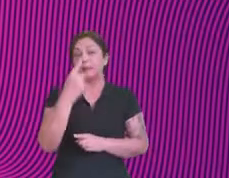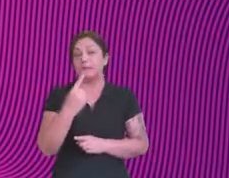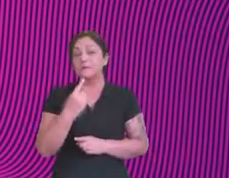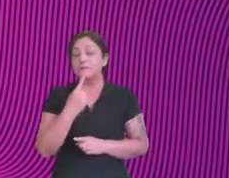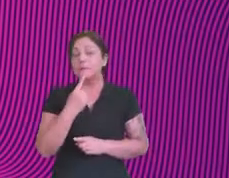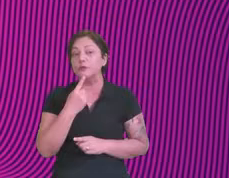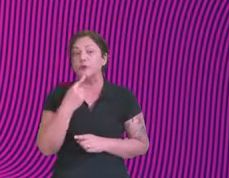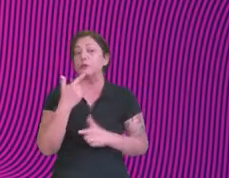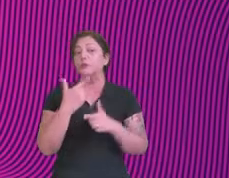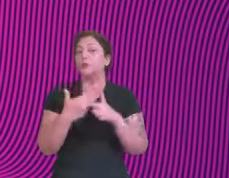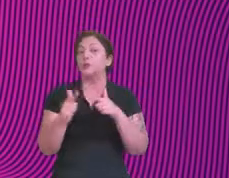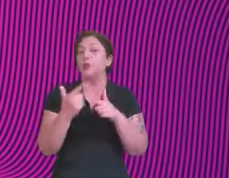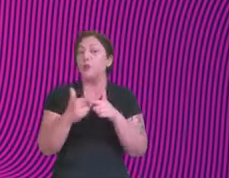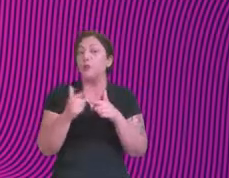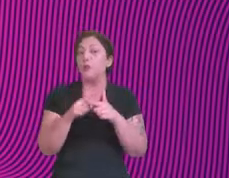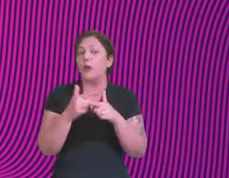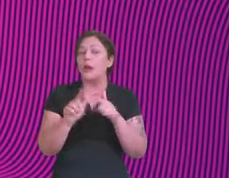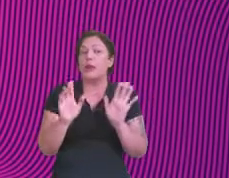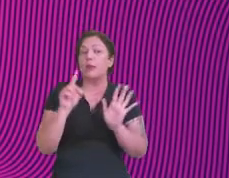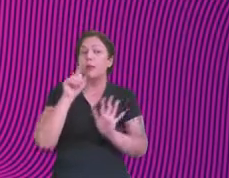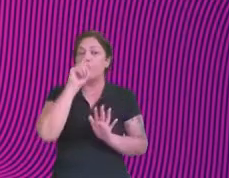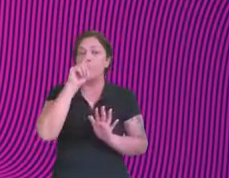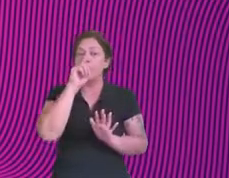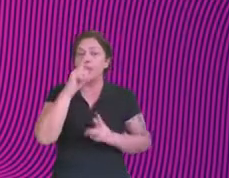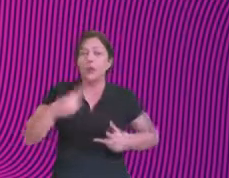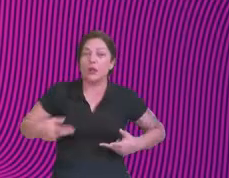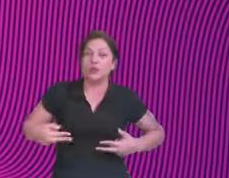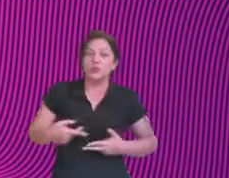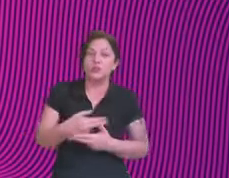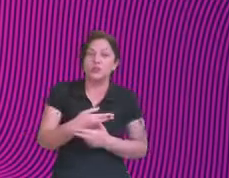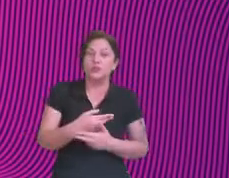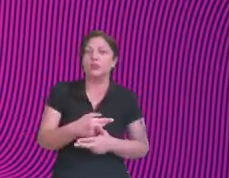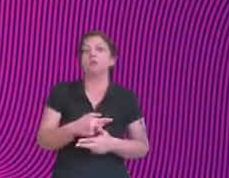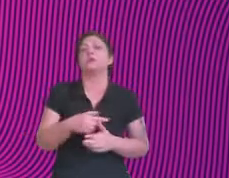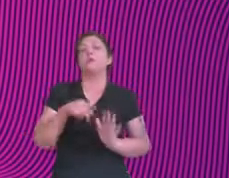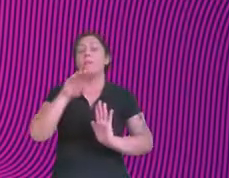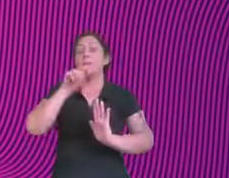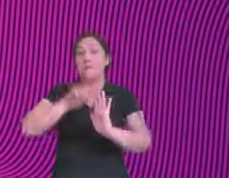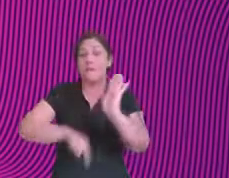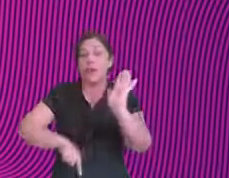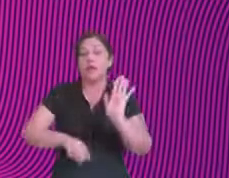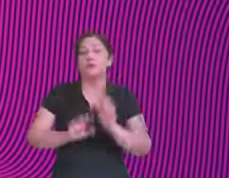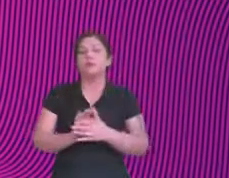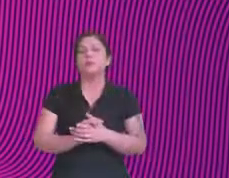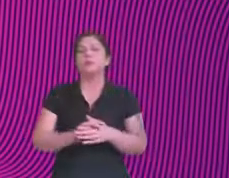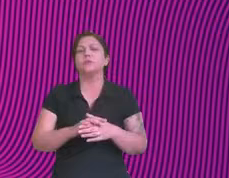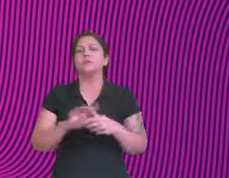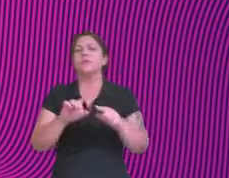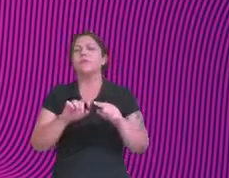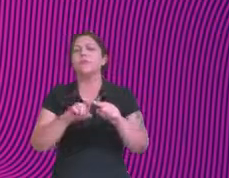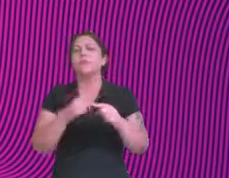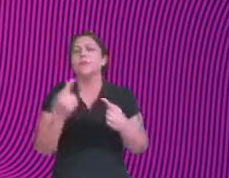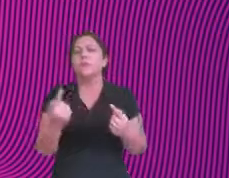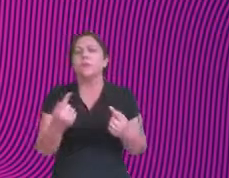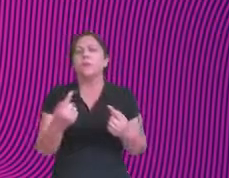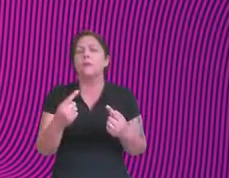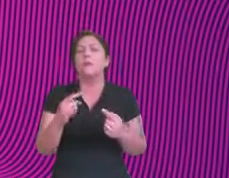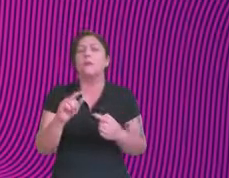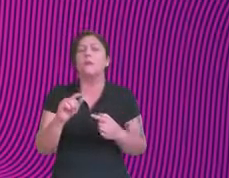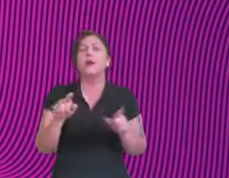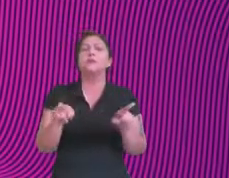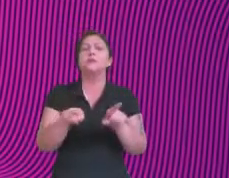segurança bom para o procedimento. Mas aí vocês têm importado com Oxa? Ou está fazendo Oxa para todo